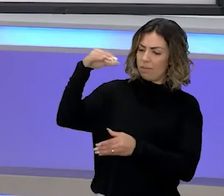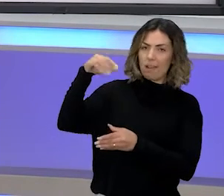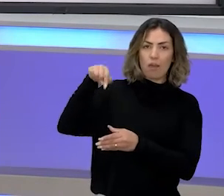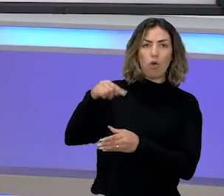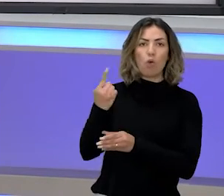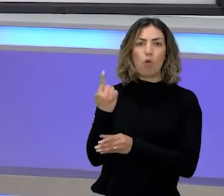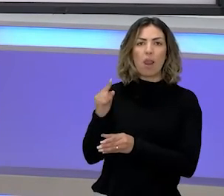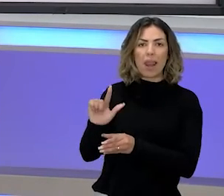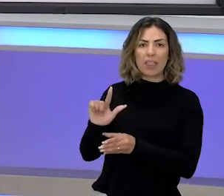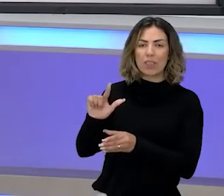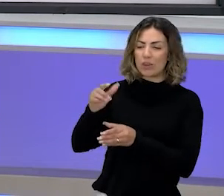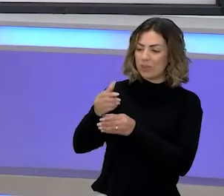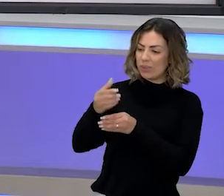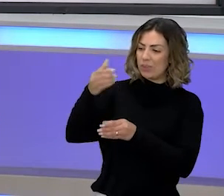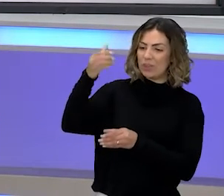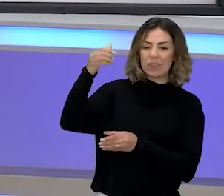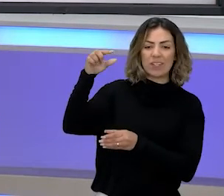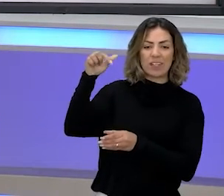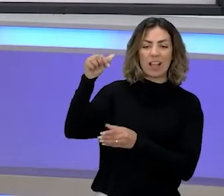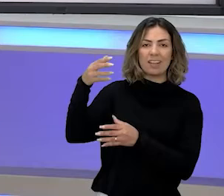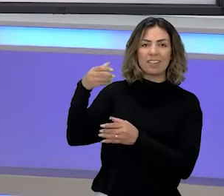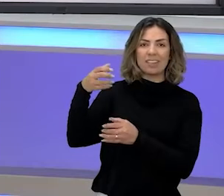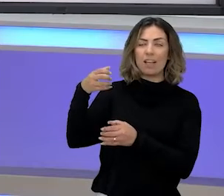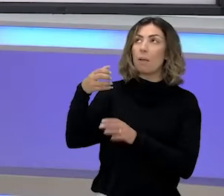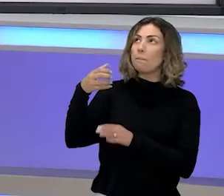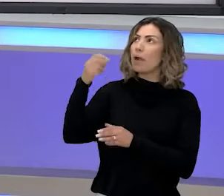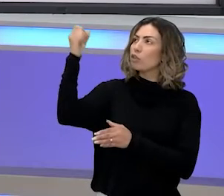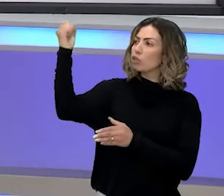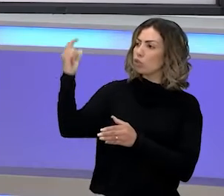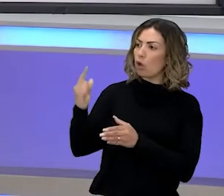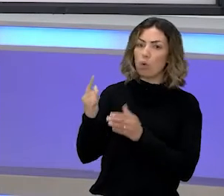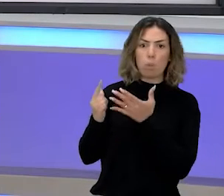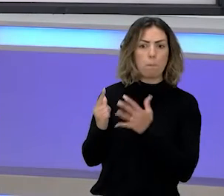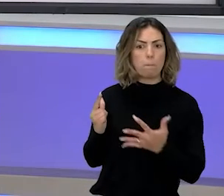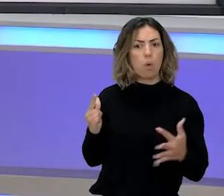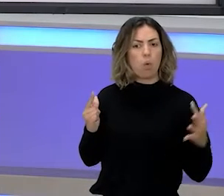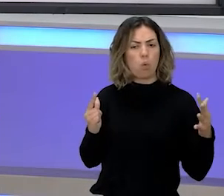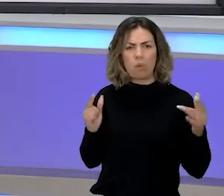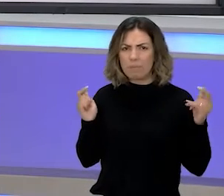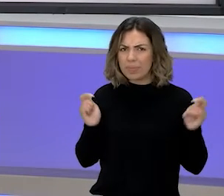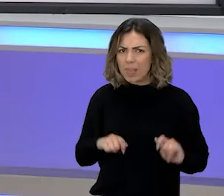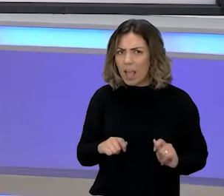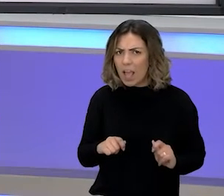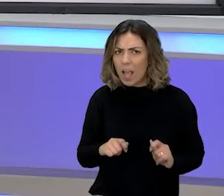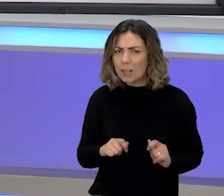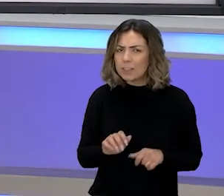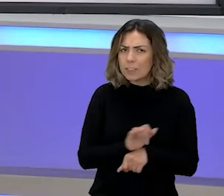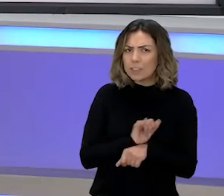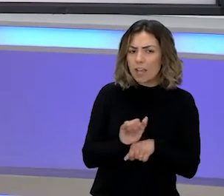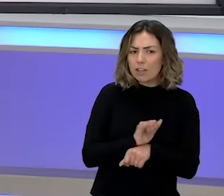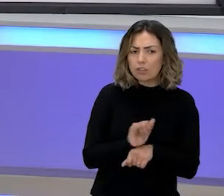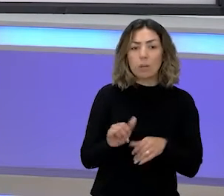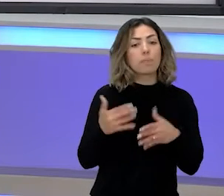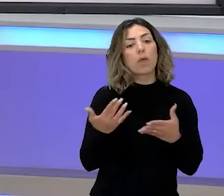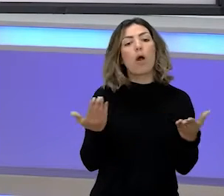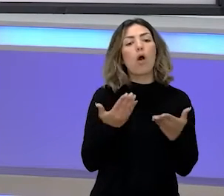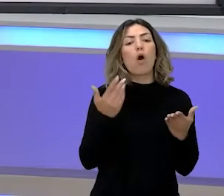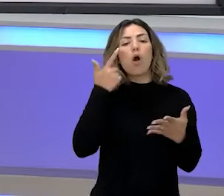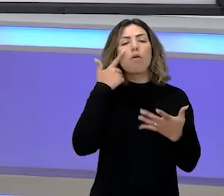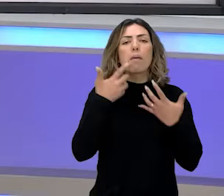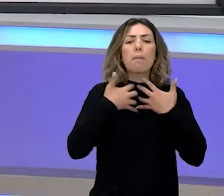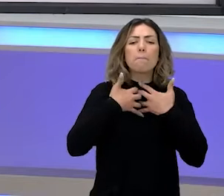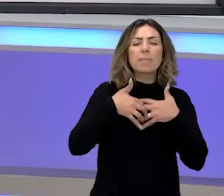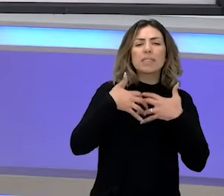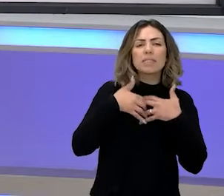que usa a luz do sol, que foi o pensamento inicial aí do Moser, essa lâmpada de Moser? Então, a gente vai pensar em algumas